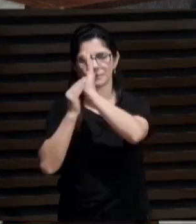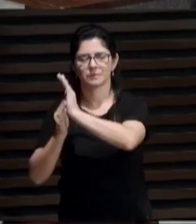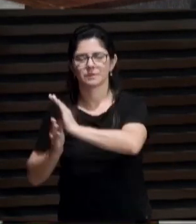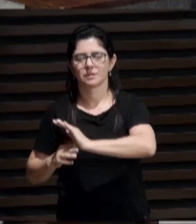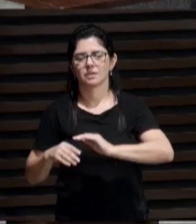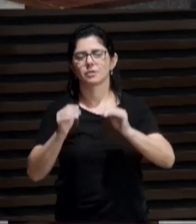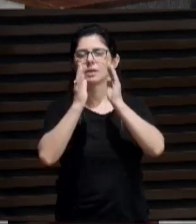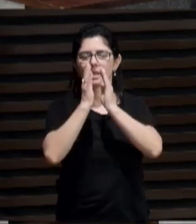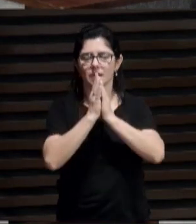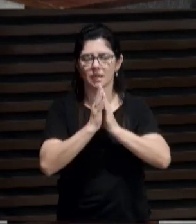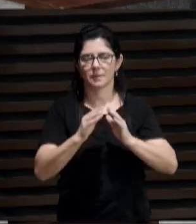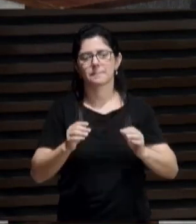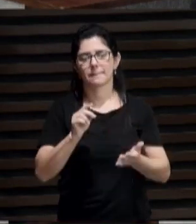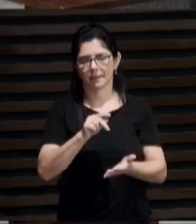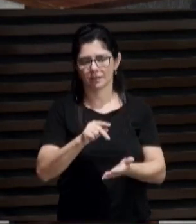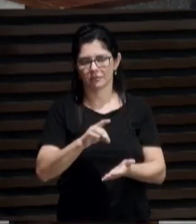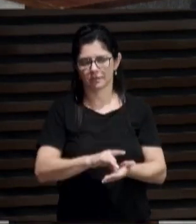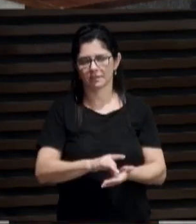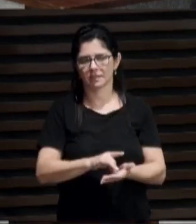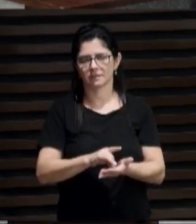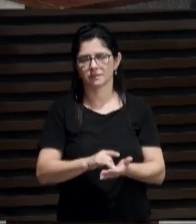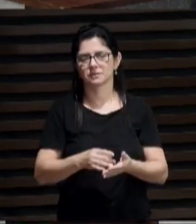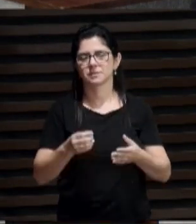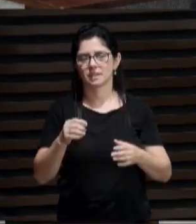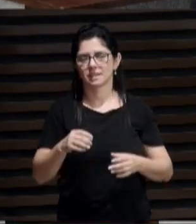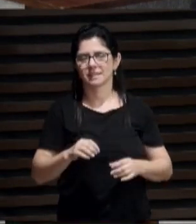fato quem é nascido de novo em Cristo Jesus.